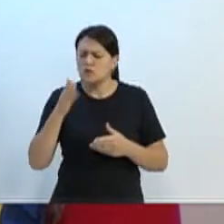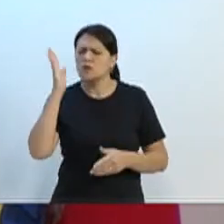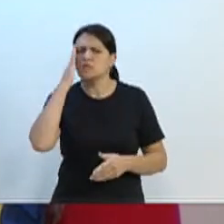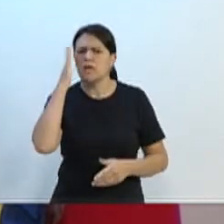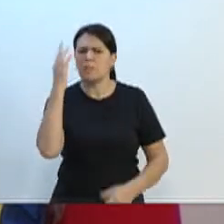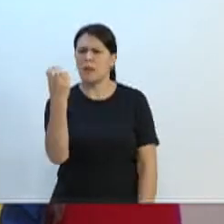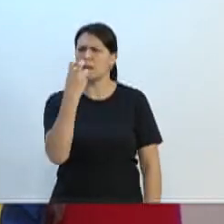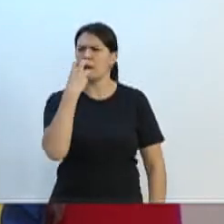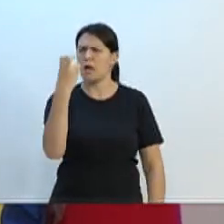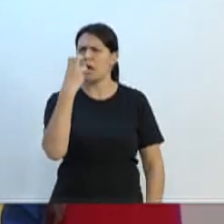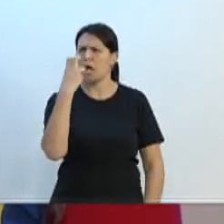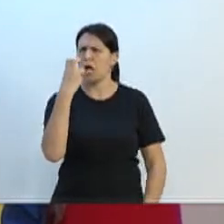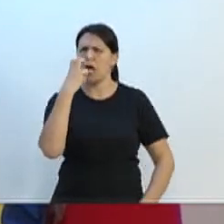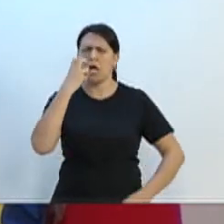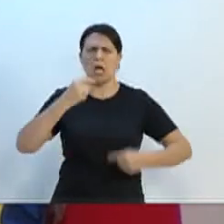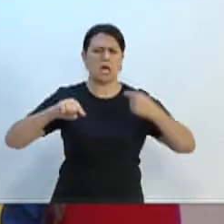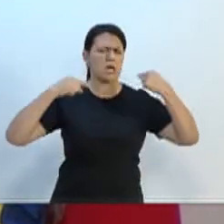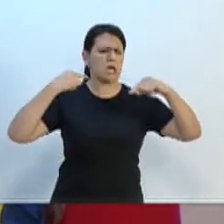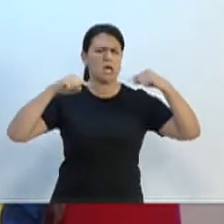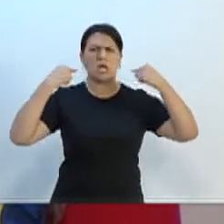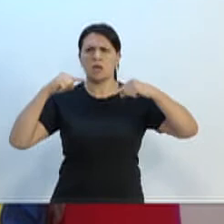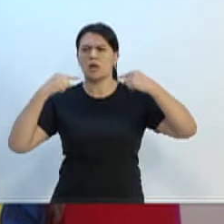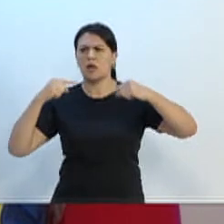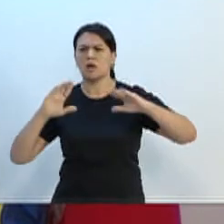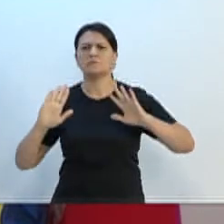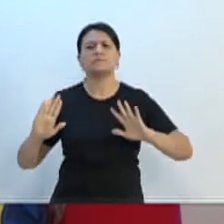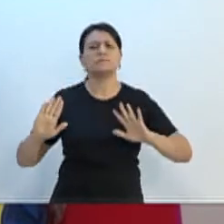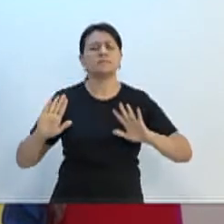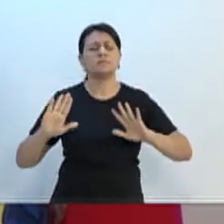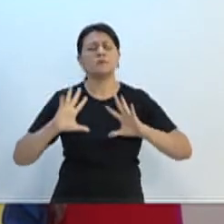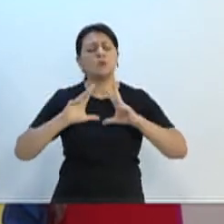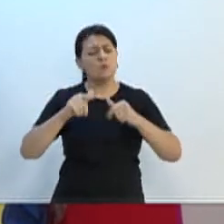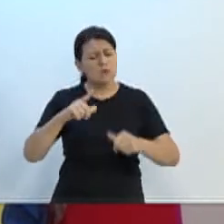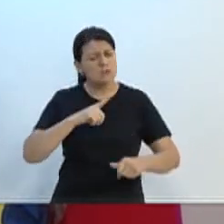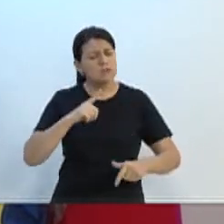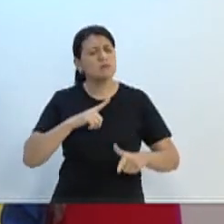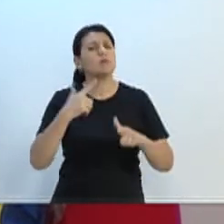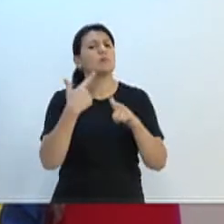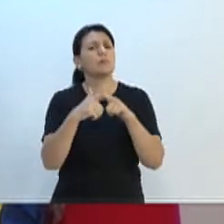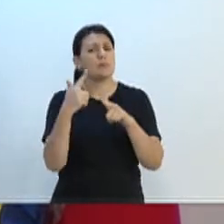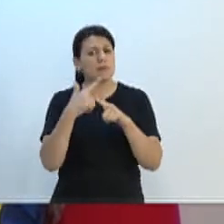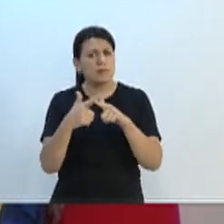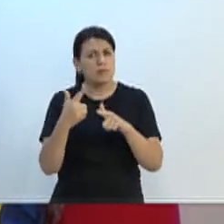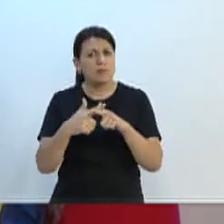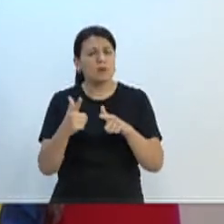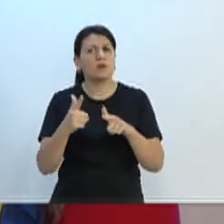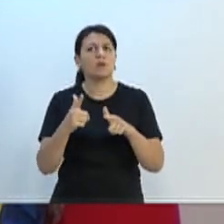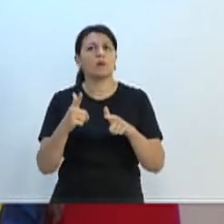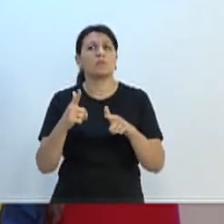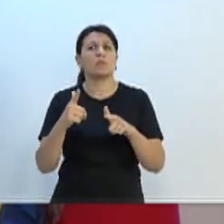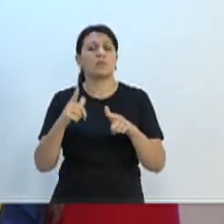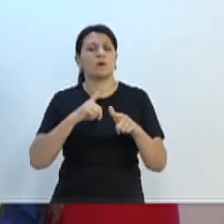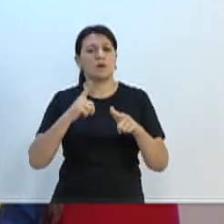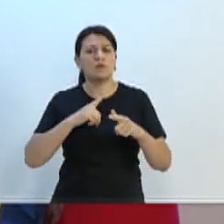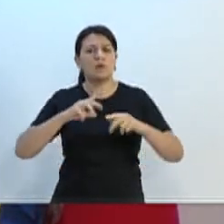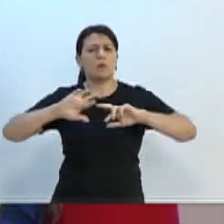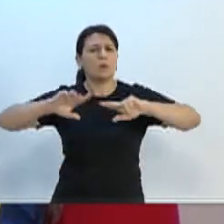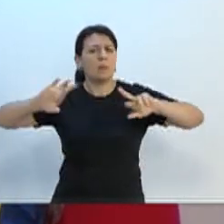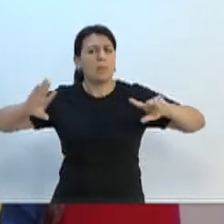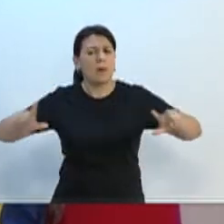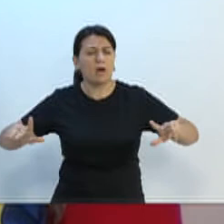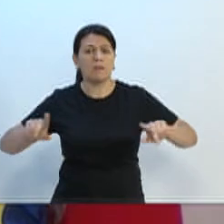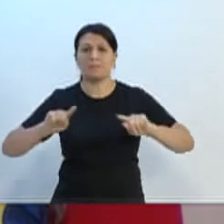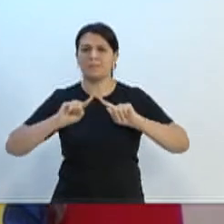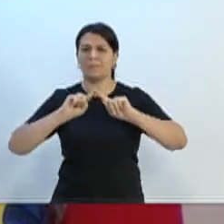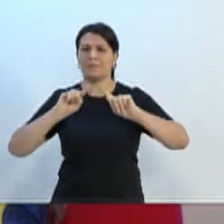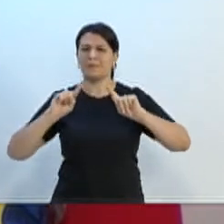sabe espernear, todo mundo aqui tem os seus problemas, todo mundo tem as suas dívidas e suas divergências. Agora, não